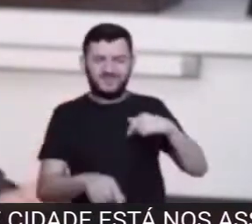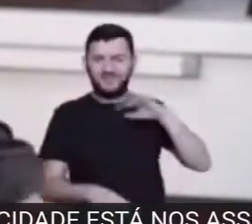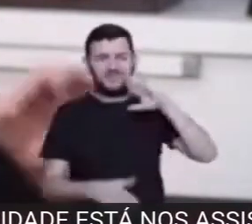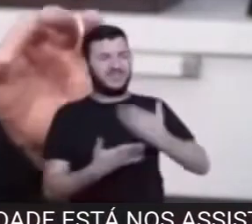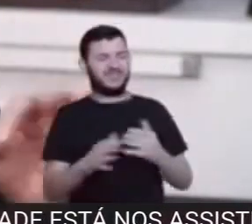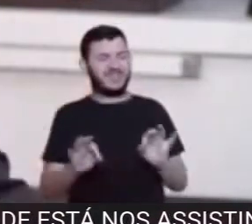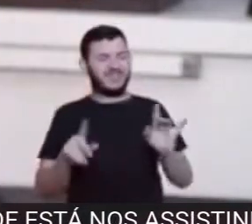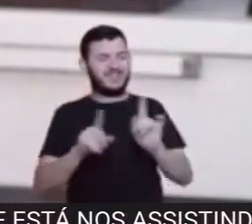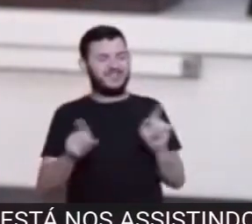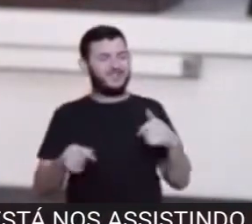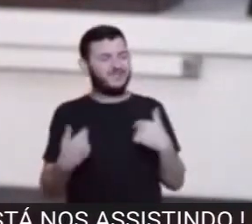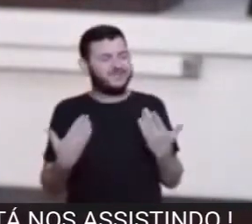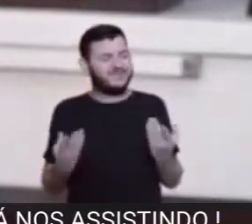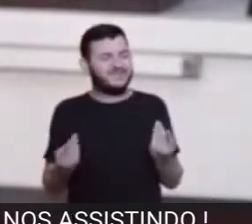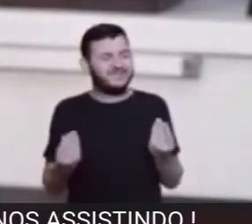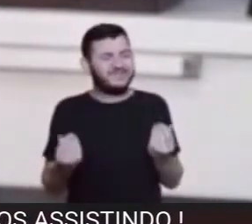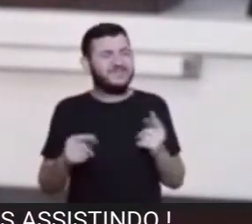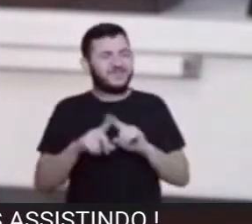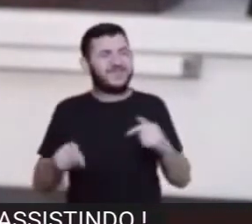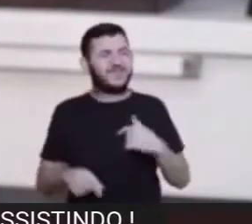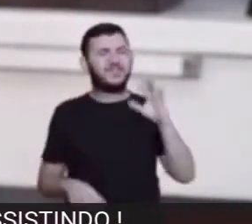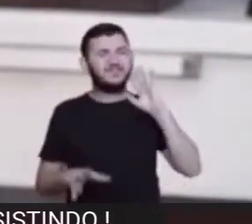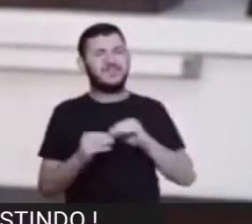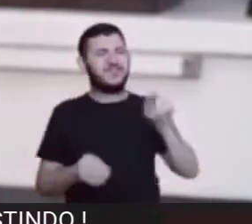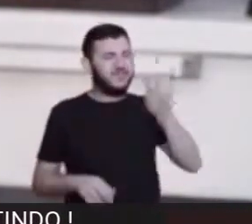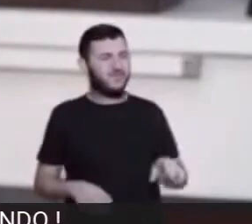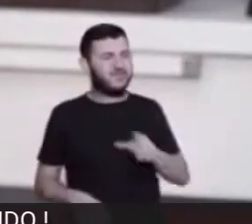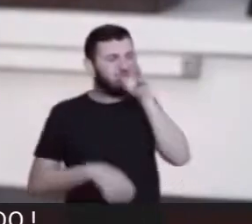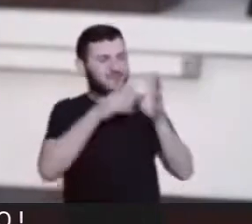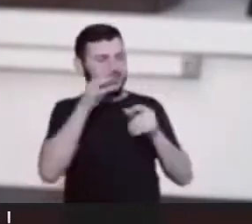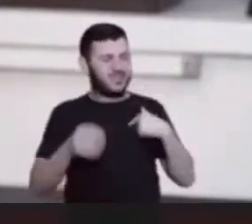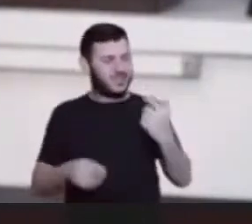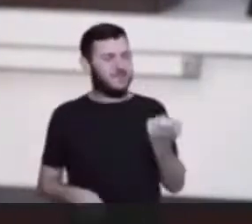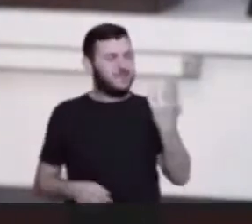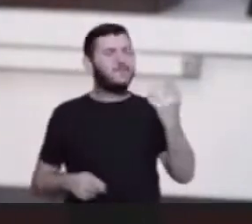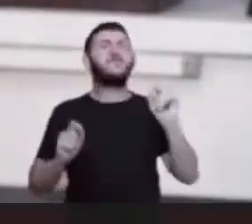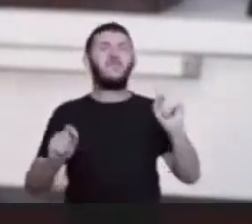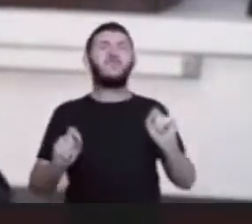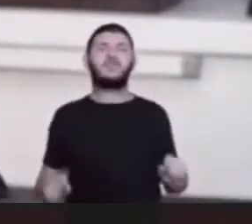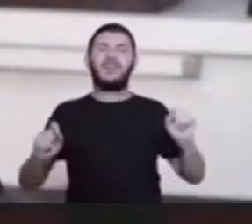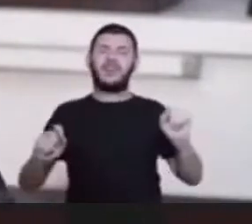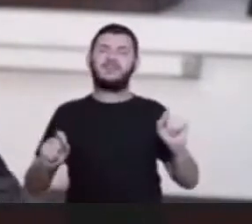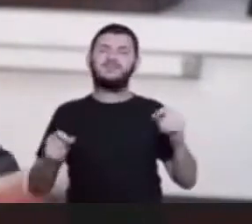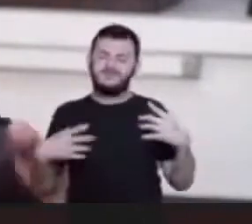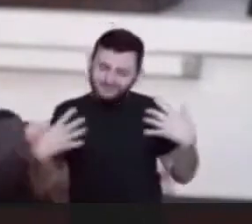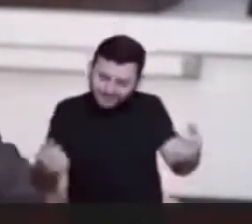sua ousadia, vamos em frente. Porque eu gosto de pessoas ousadas.